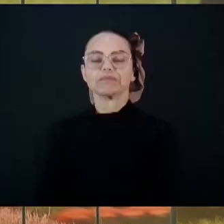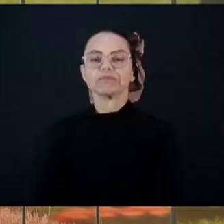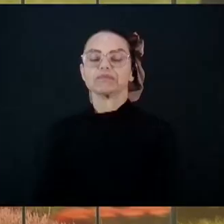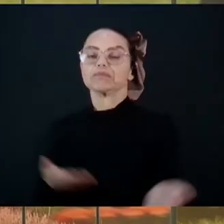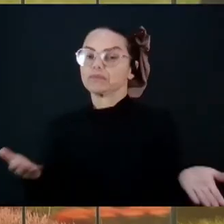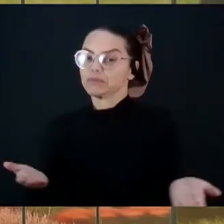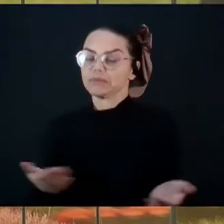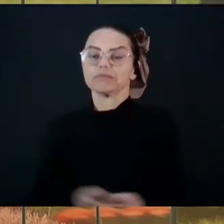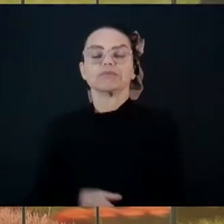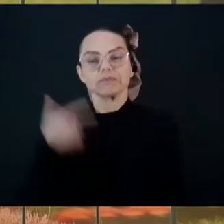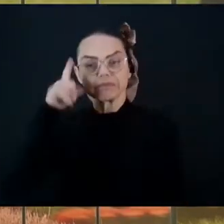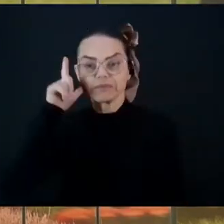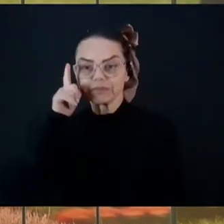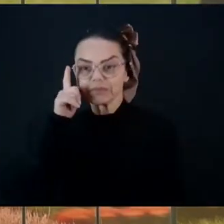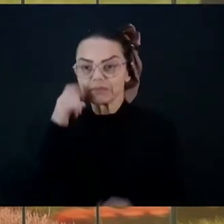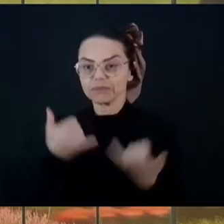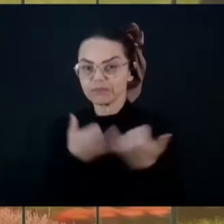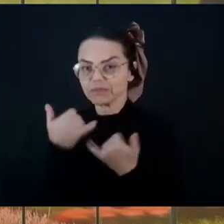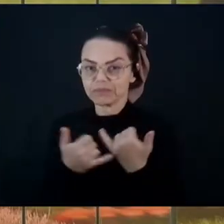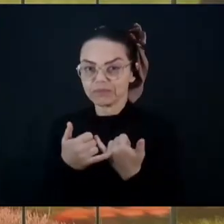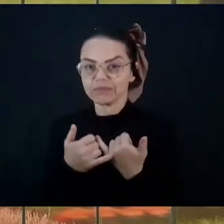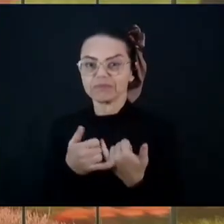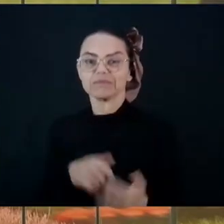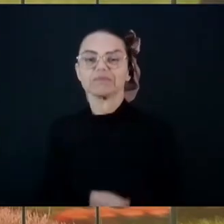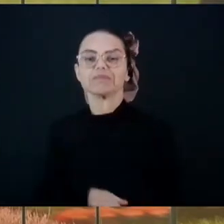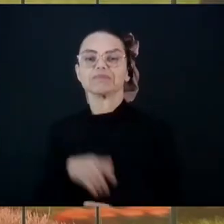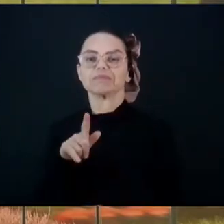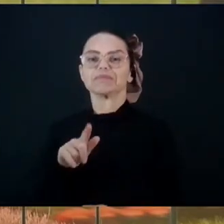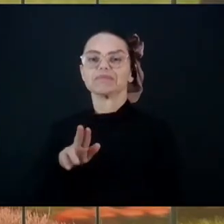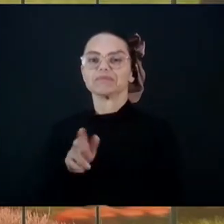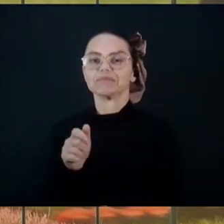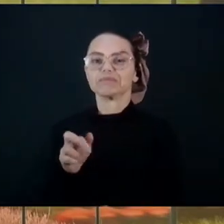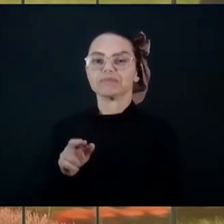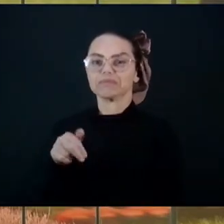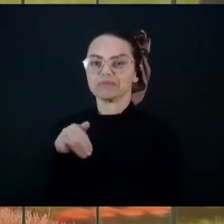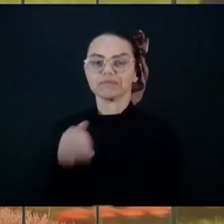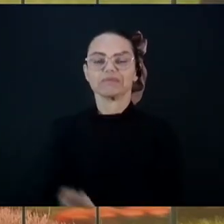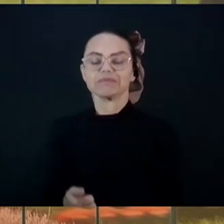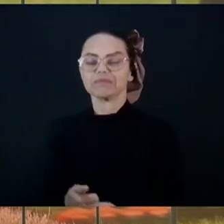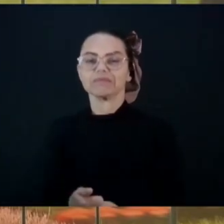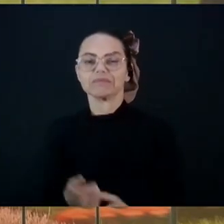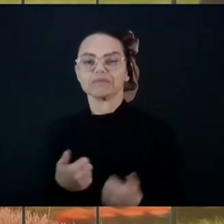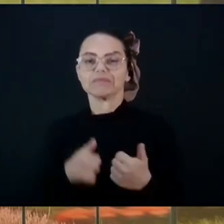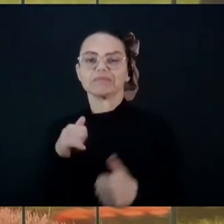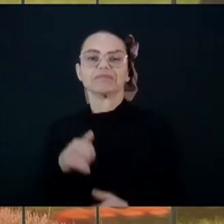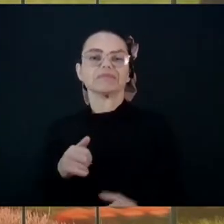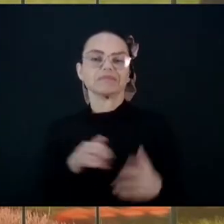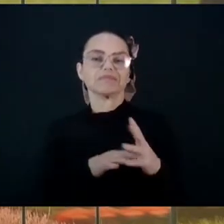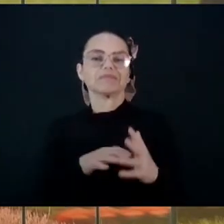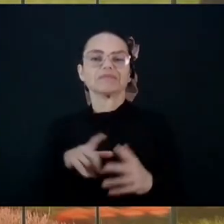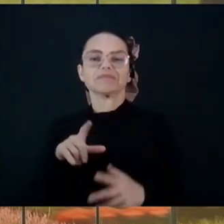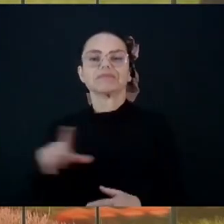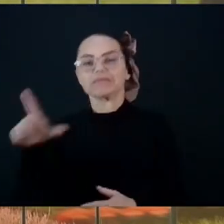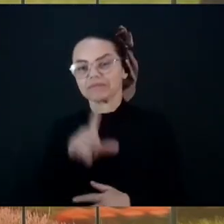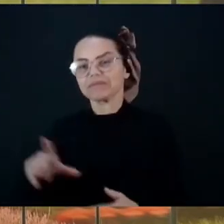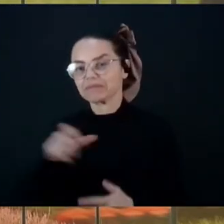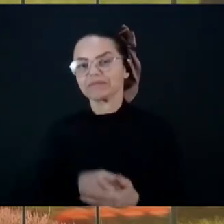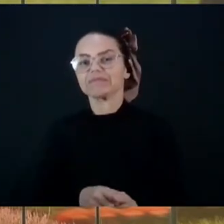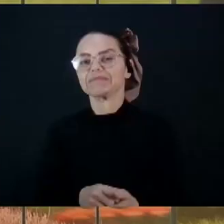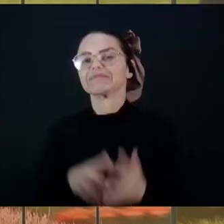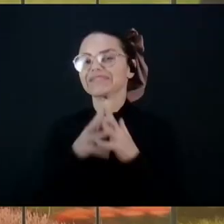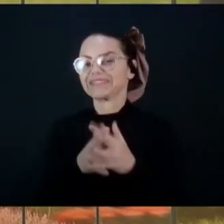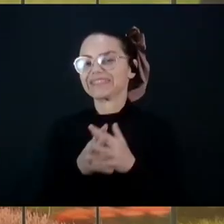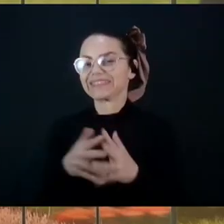Ontem, no Brinco de Ouro, o Guarani dominou a Inter de Limeira. Teve um vacilo no primeiro tempo, mas deu conta